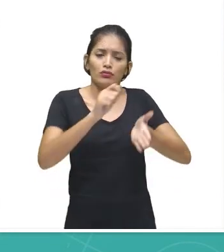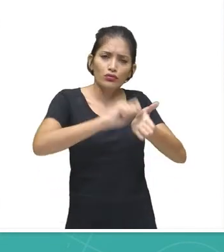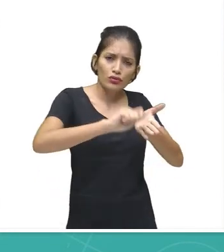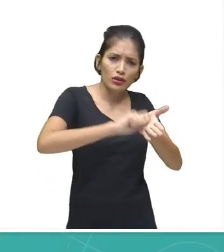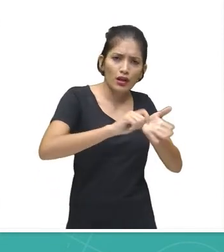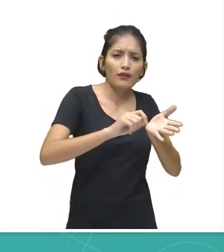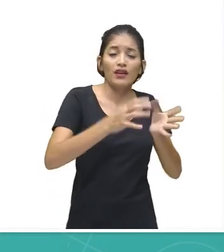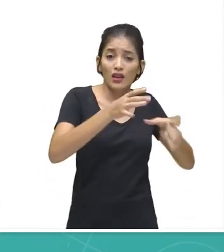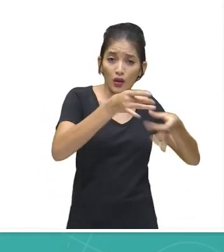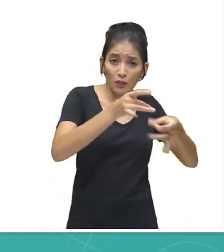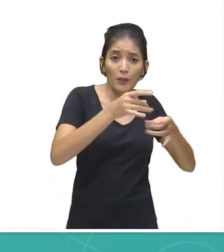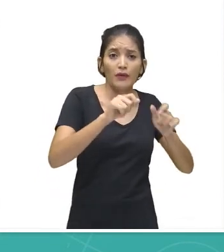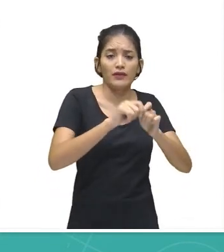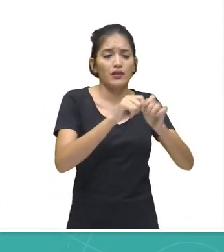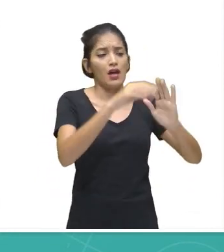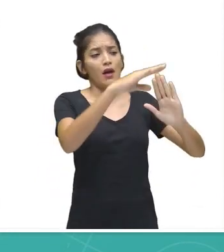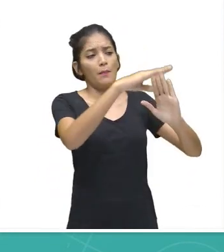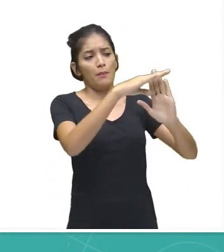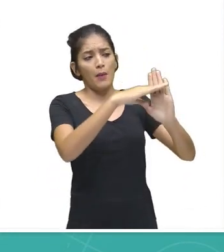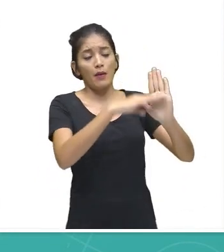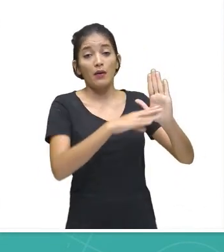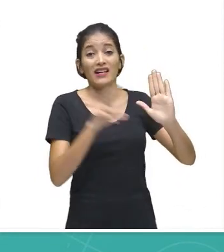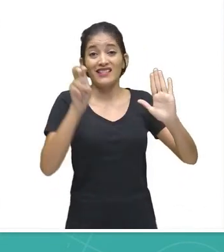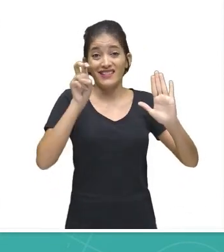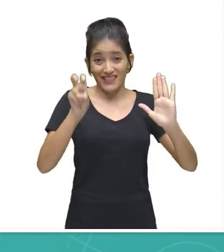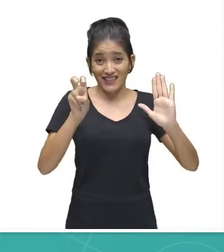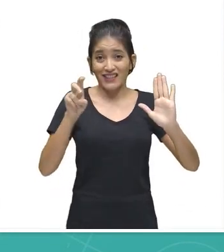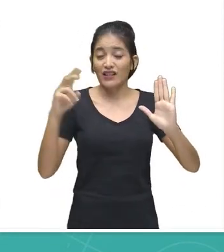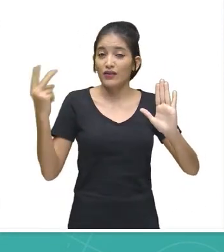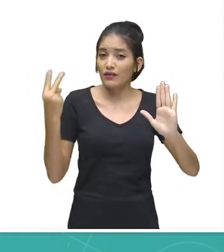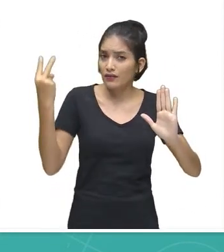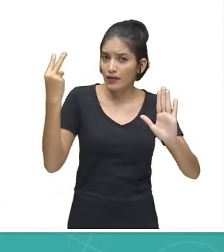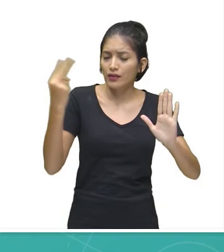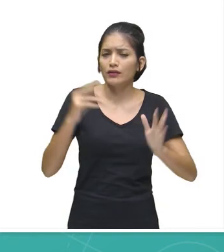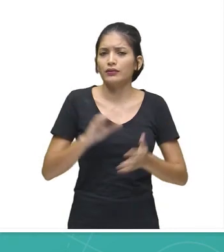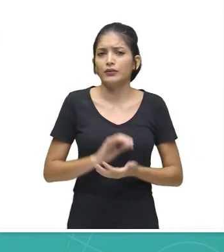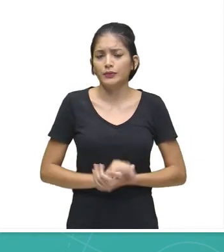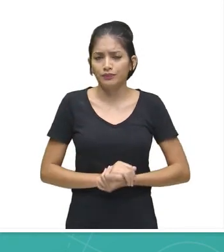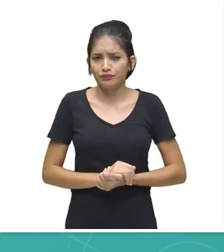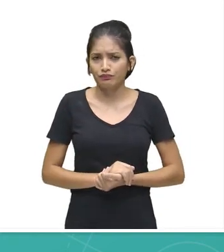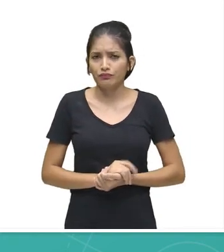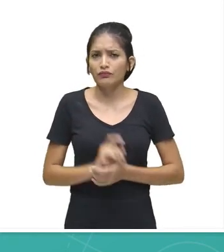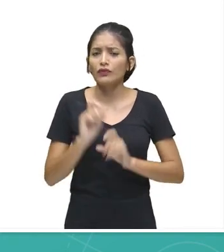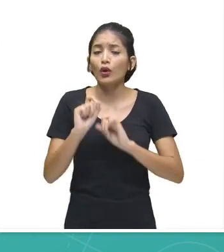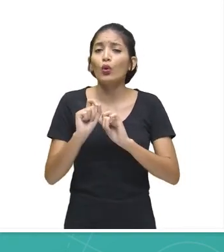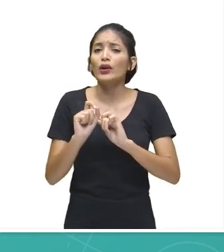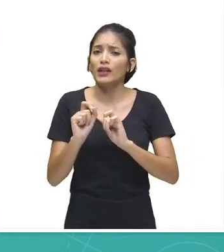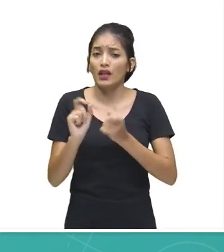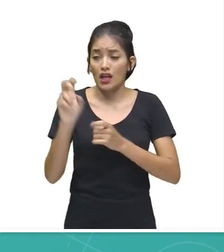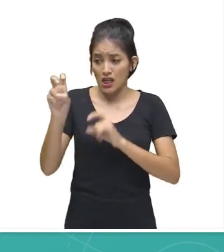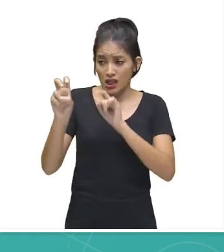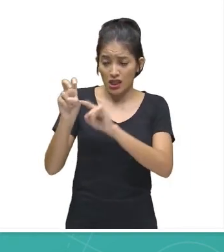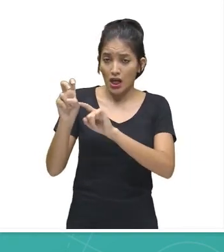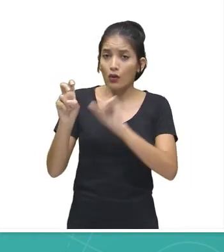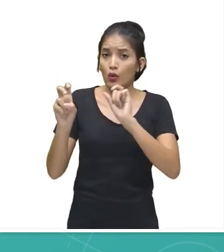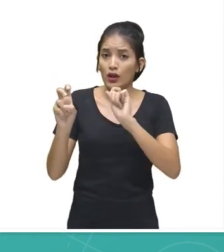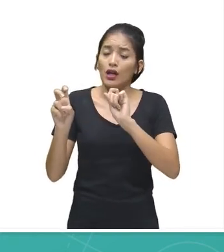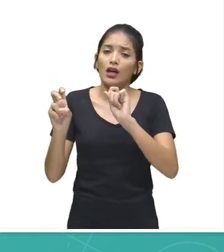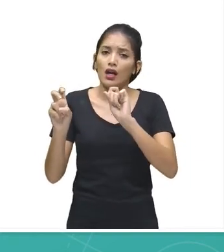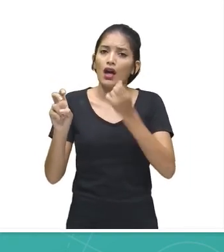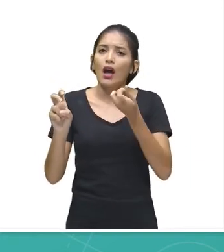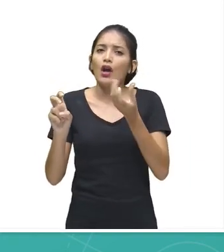vocês iriam fazer uma lista com 5 valores. E o que vocês iriam fazer com esses valores? Iriam colocar